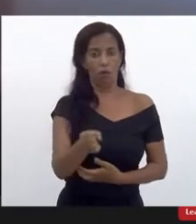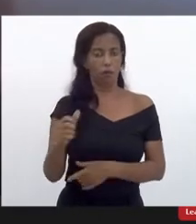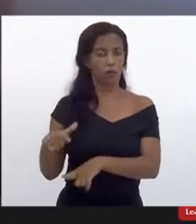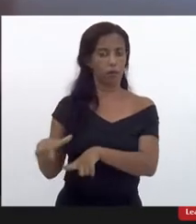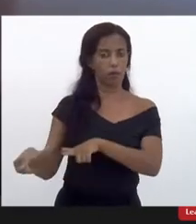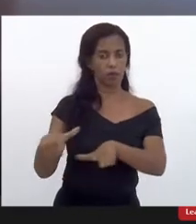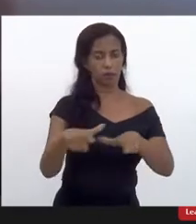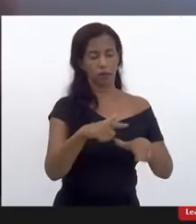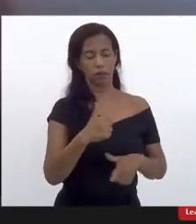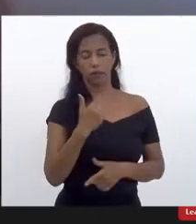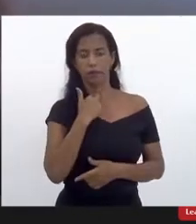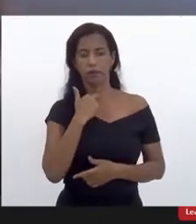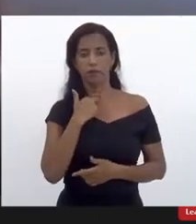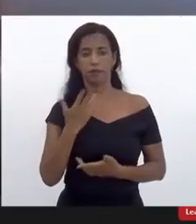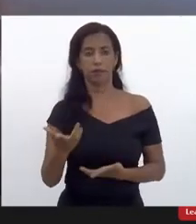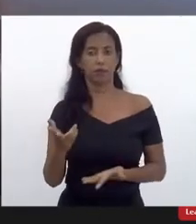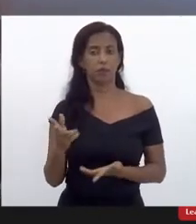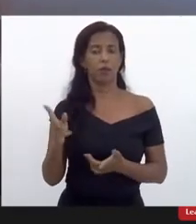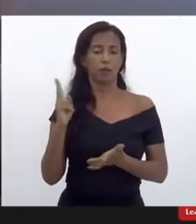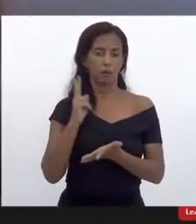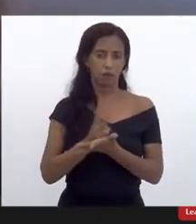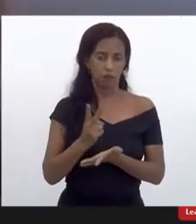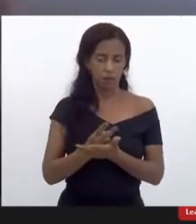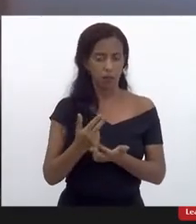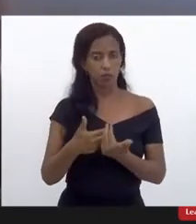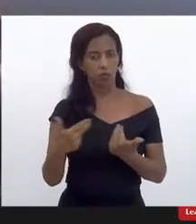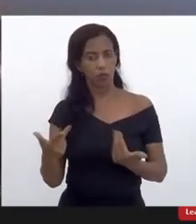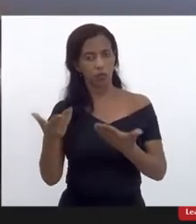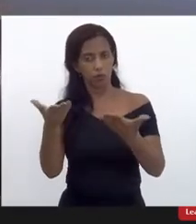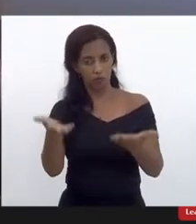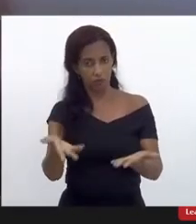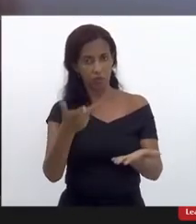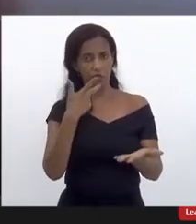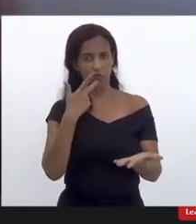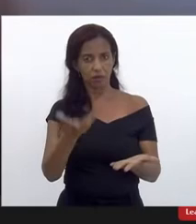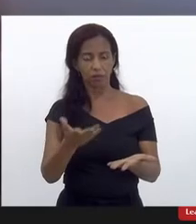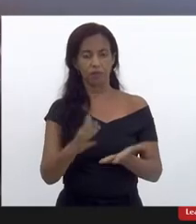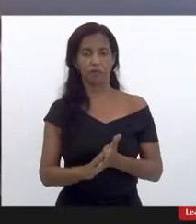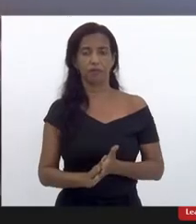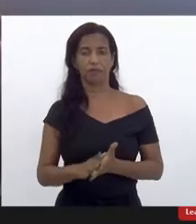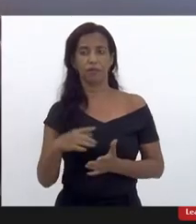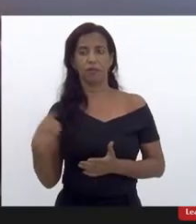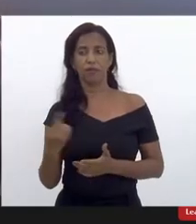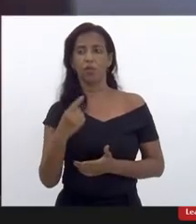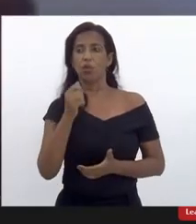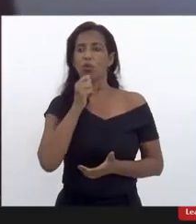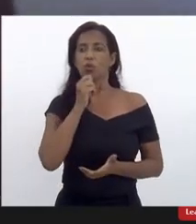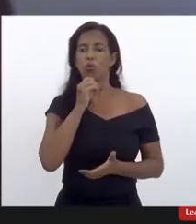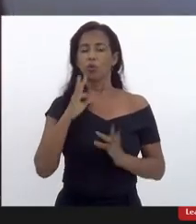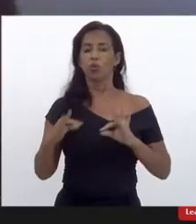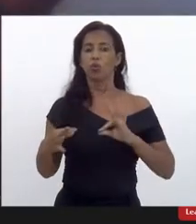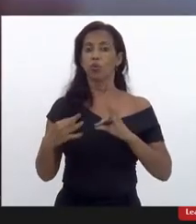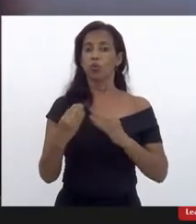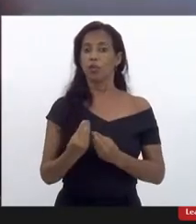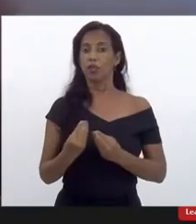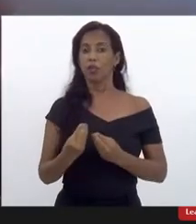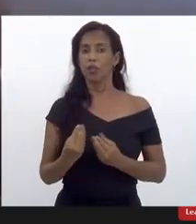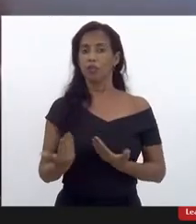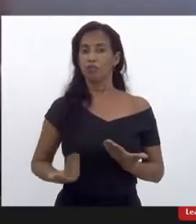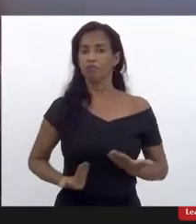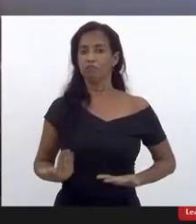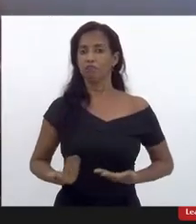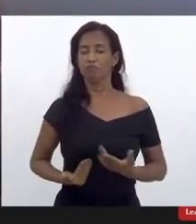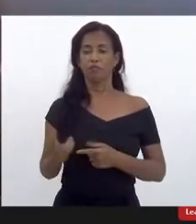o funcionário. Então, a mesma coisa como vocês mesmos colocaram, a gente ainda não recebeu a totalidade